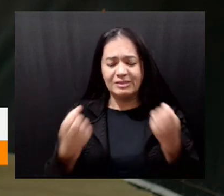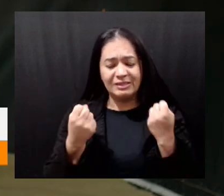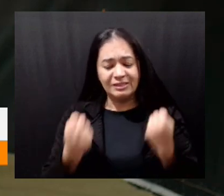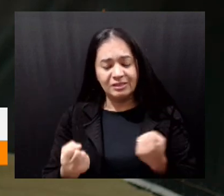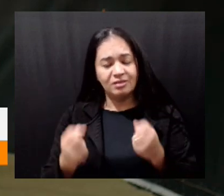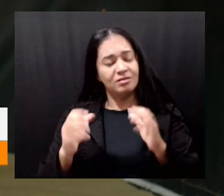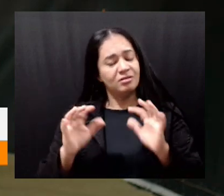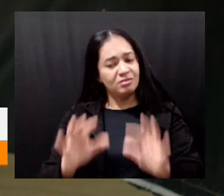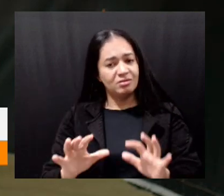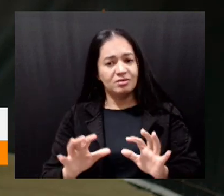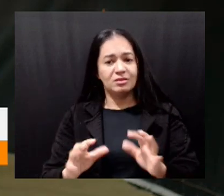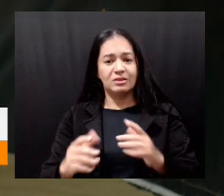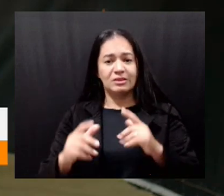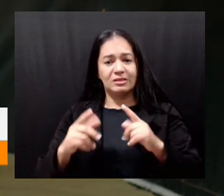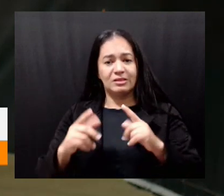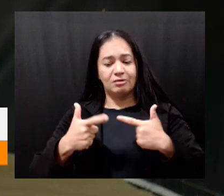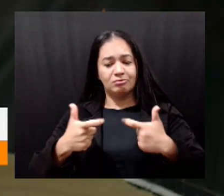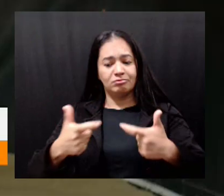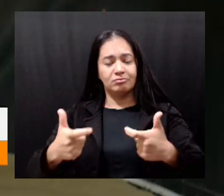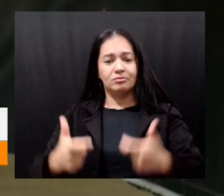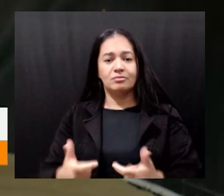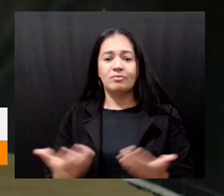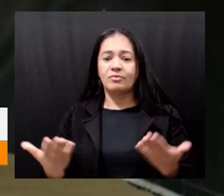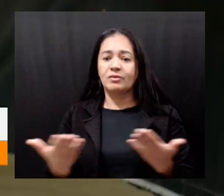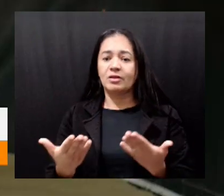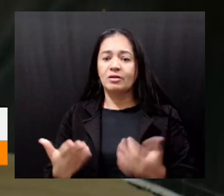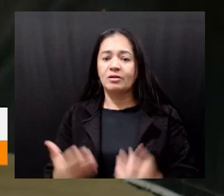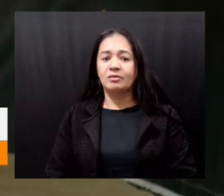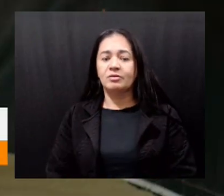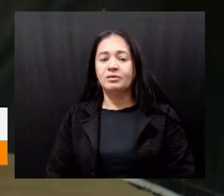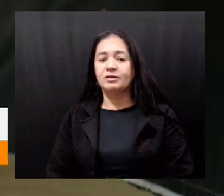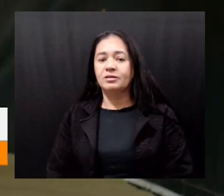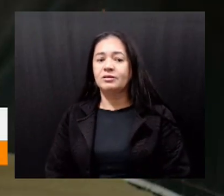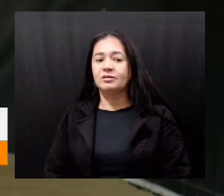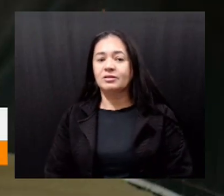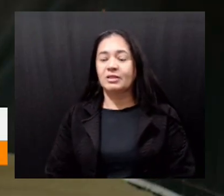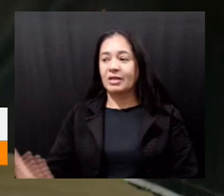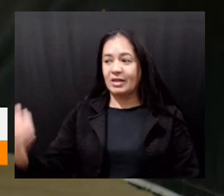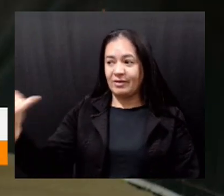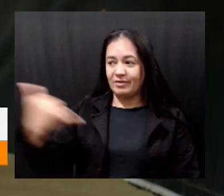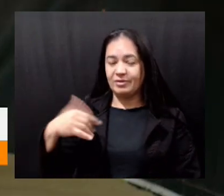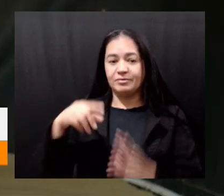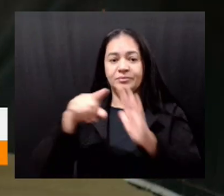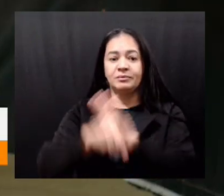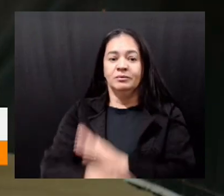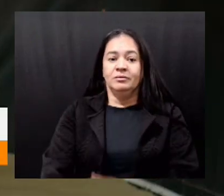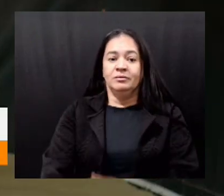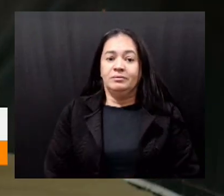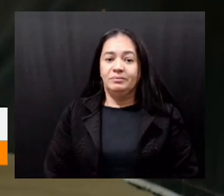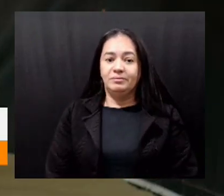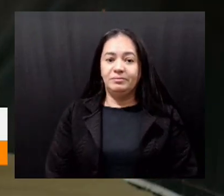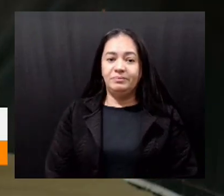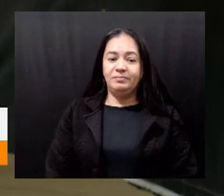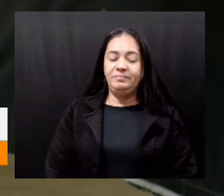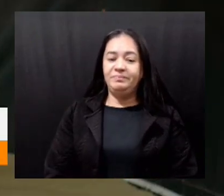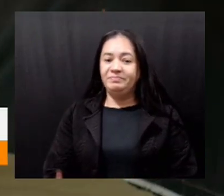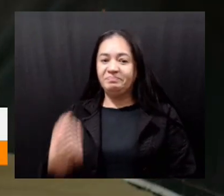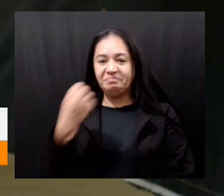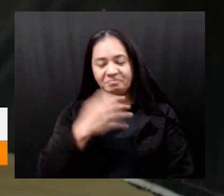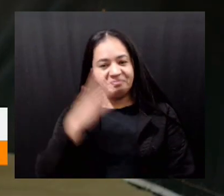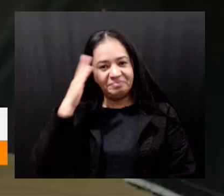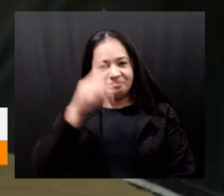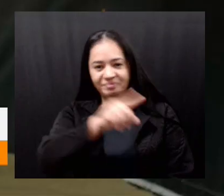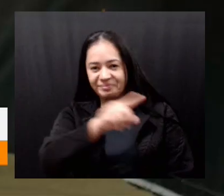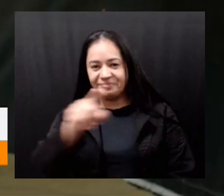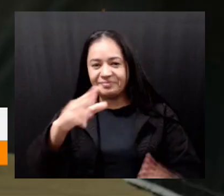guerra acontecendo. Agora, 8h40, a produção está avisando que nós temos perguntas, e é tão bom saber que você está aí do outro lado participando com a gente. Vamos lá então,